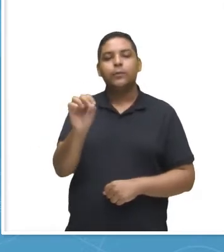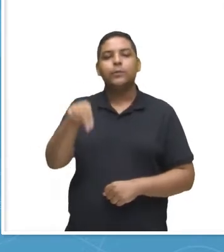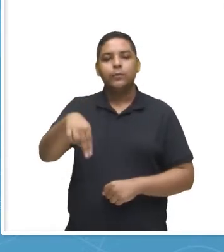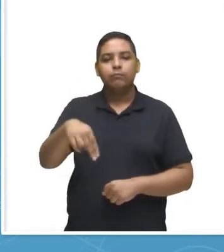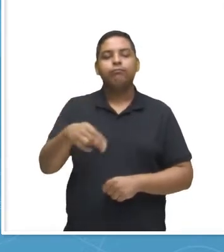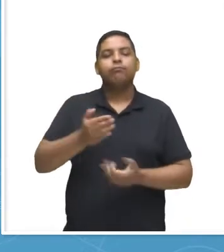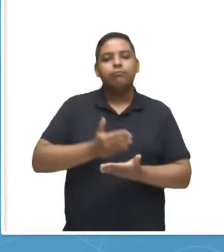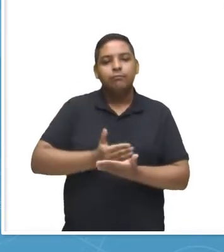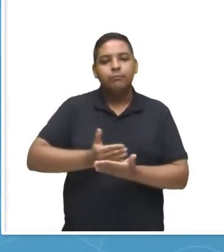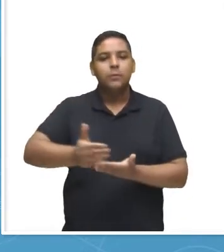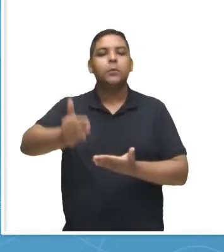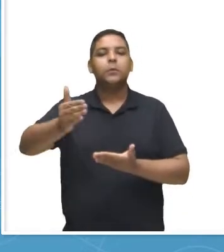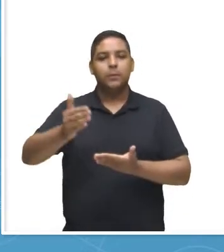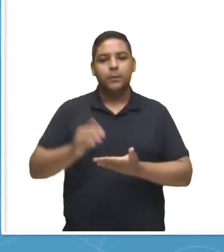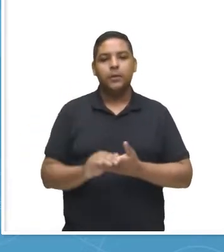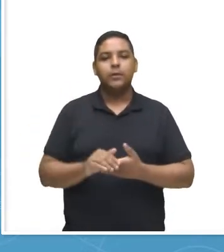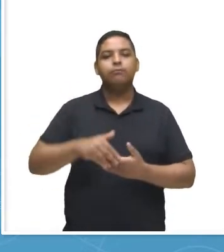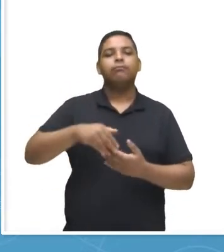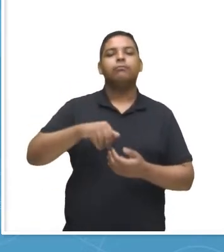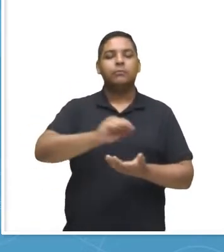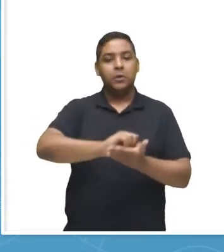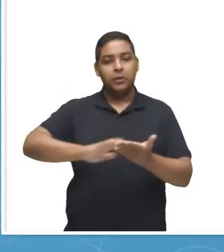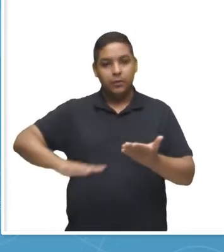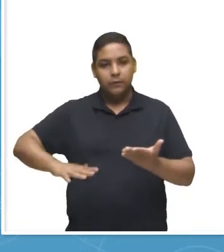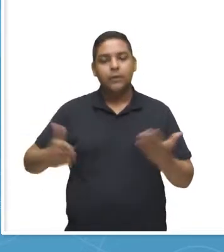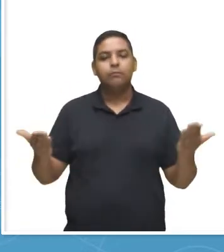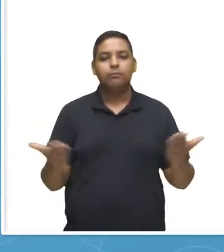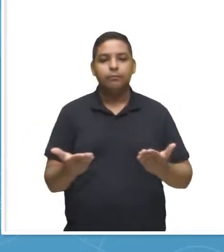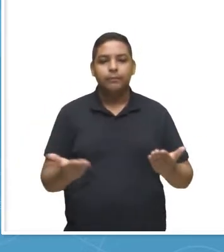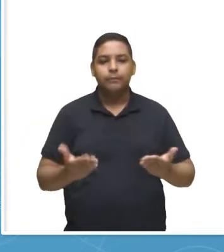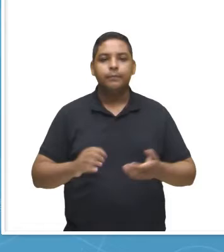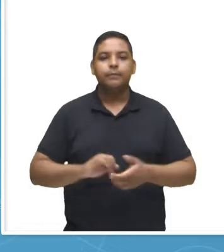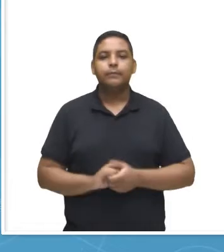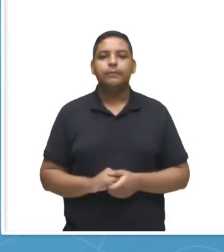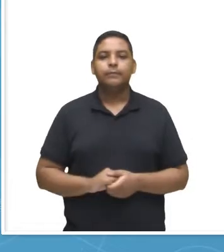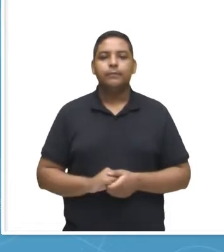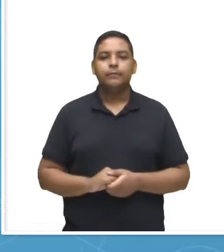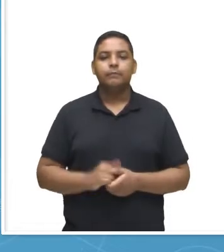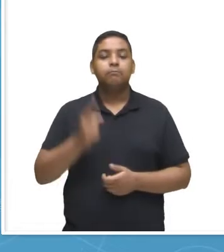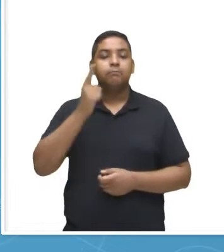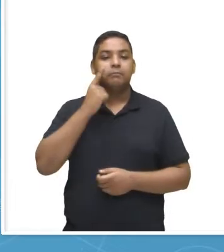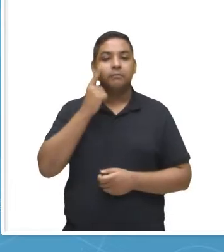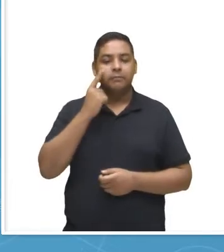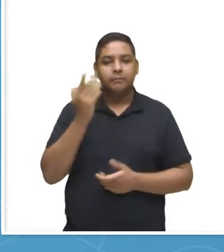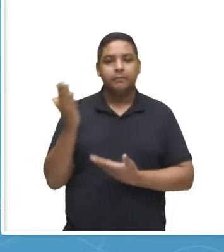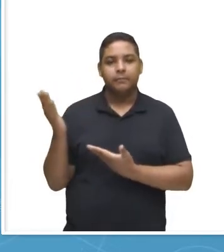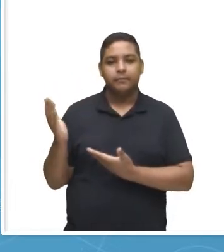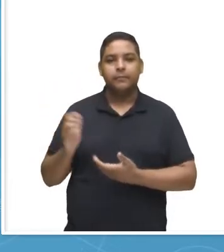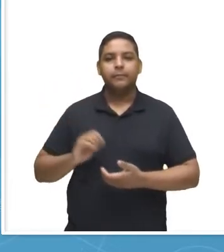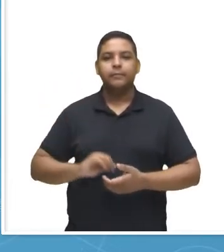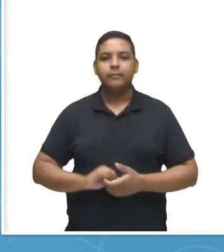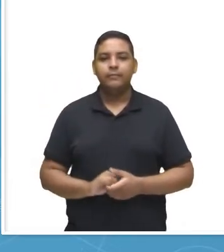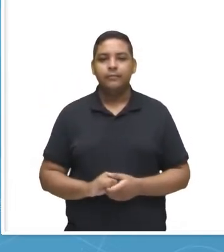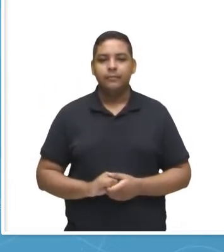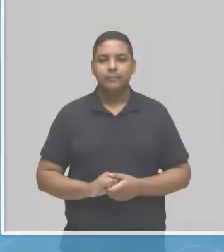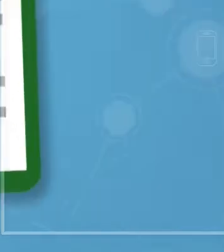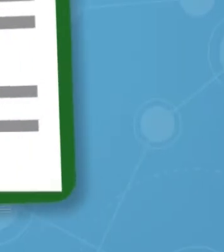dar início aí às nossas atividades de hoje. Então, vamos ver o que nos aguarda aí.